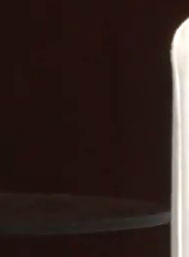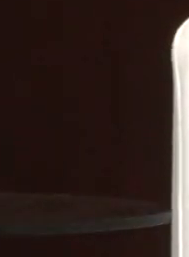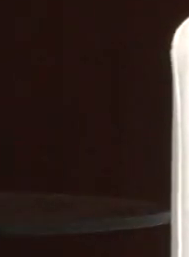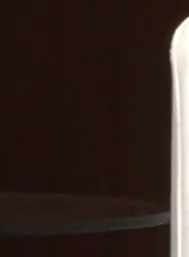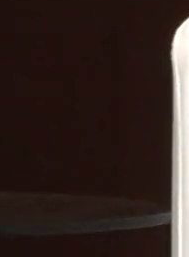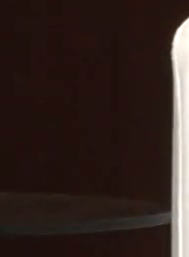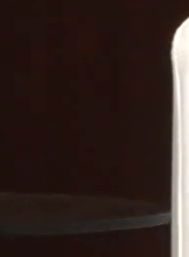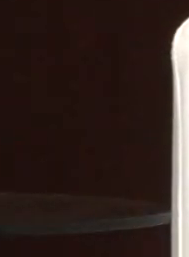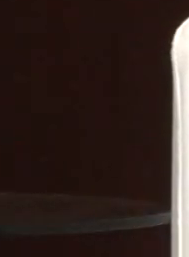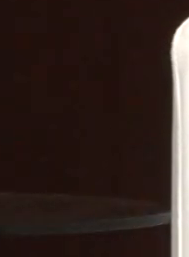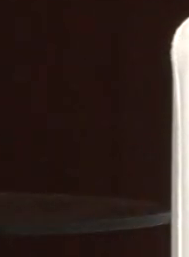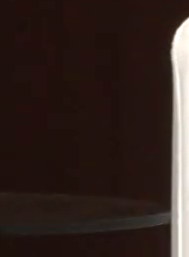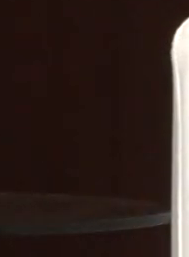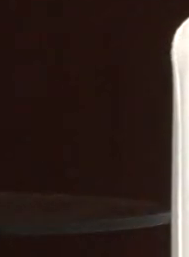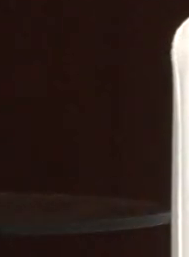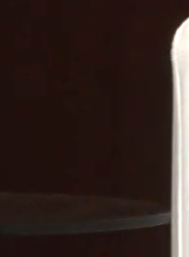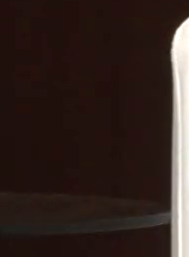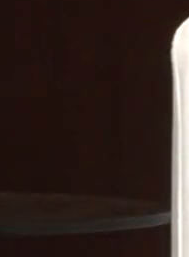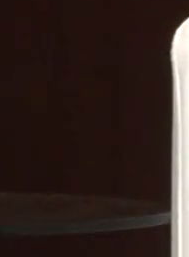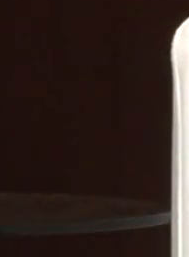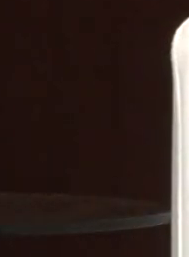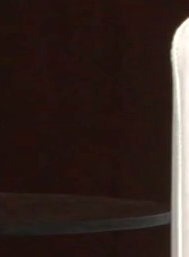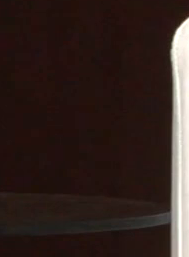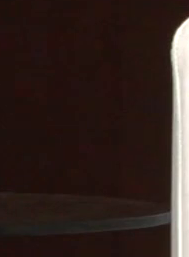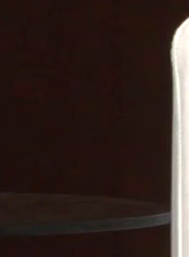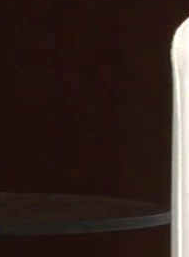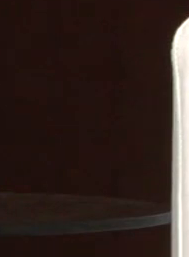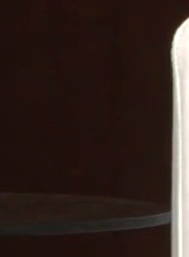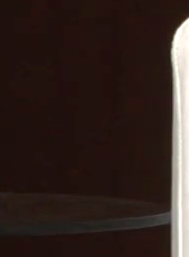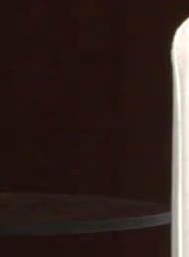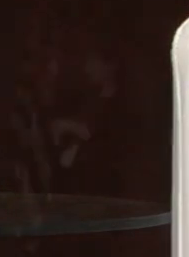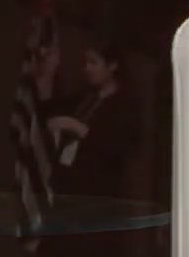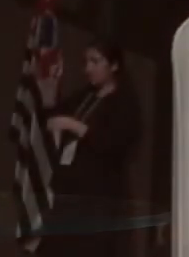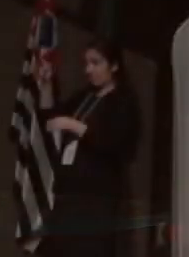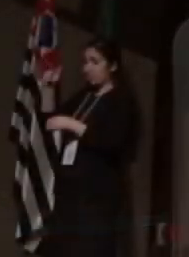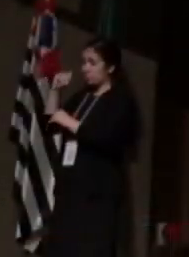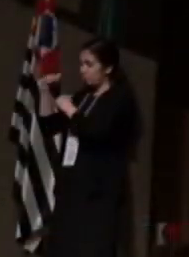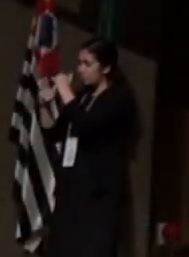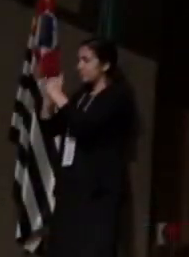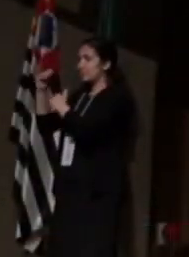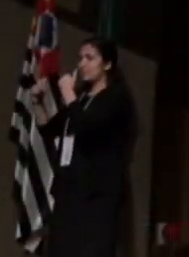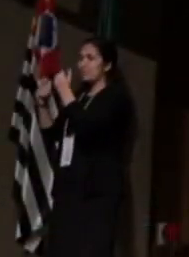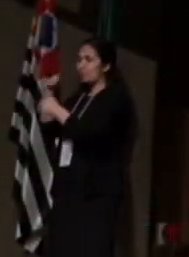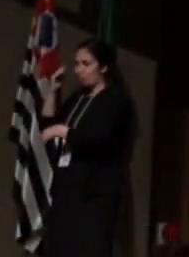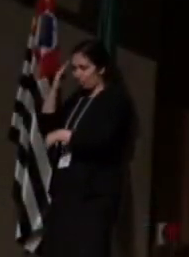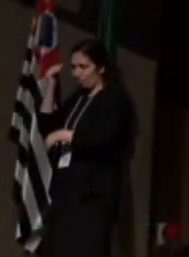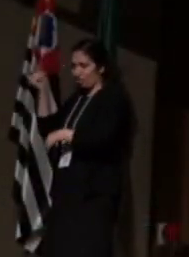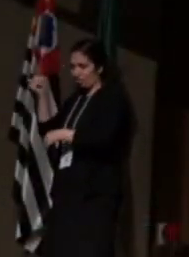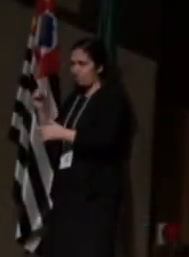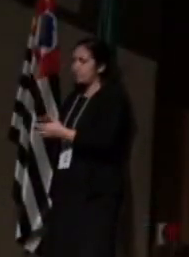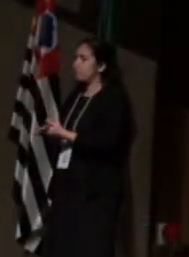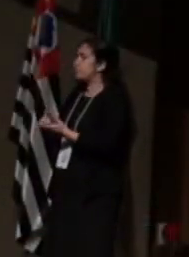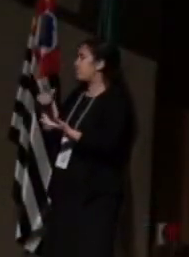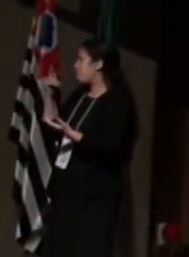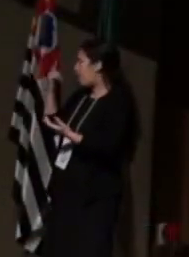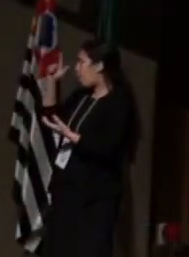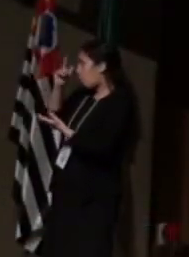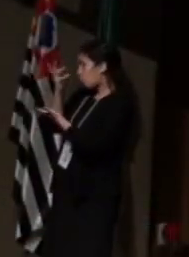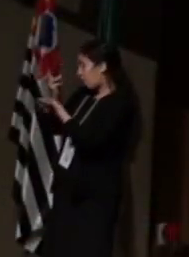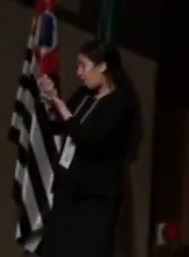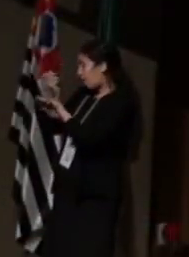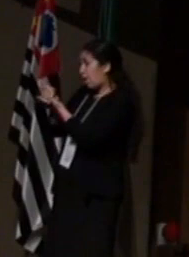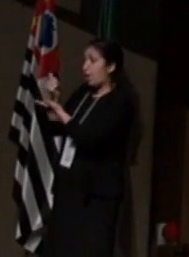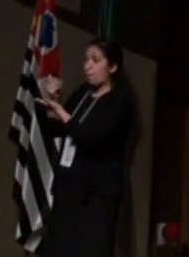aqui é a utilização da Wikipédia para o desenvolvimento desses saberes. Carregamento de acervo, isso é bem mais